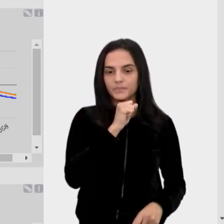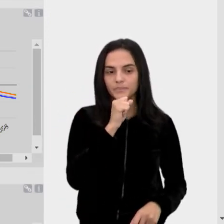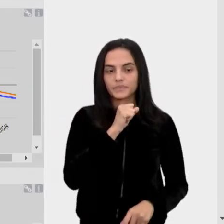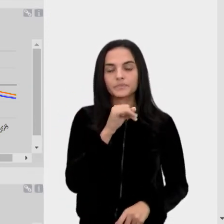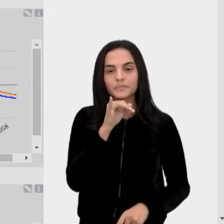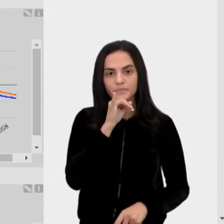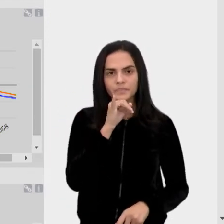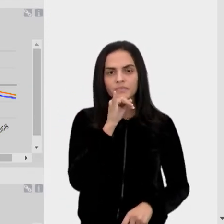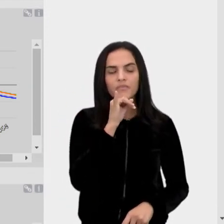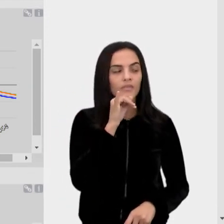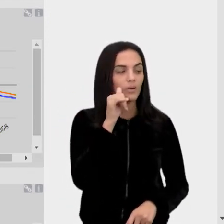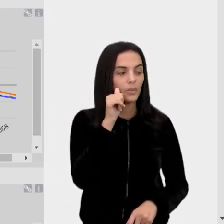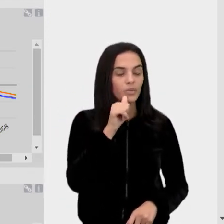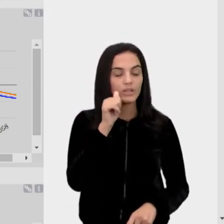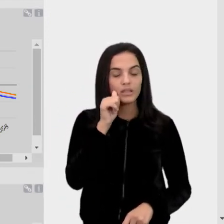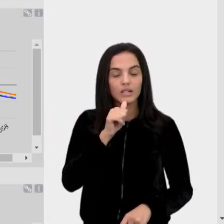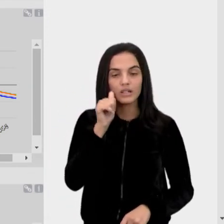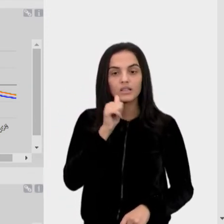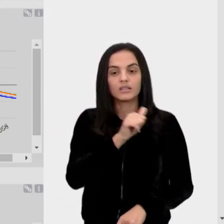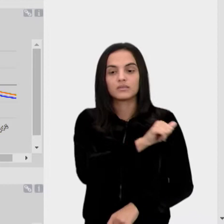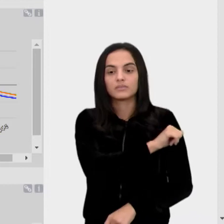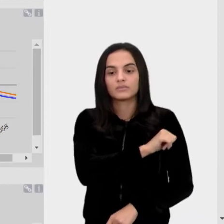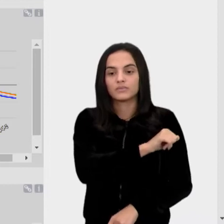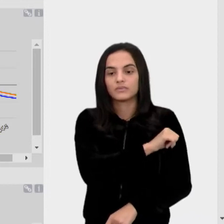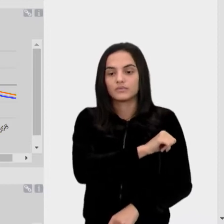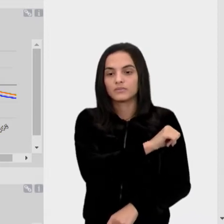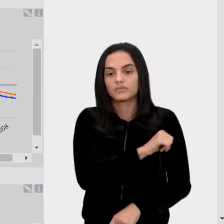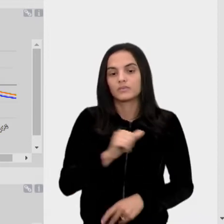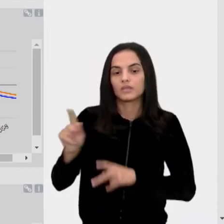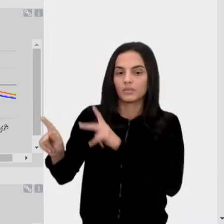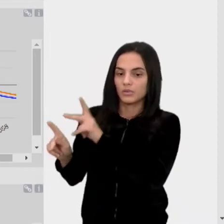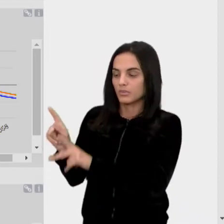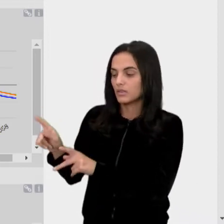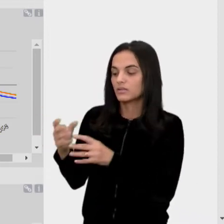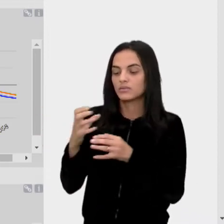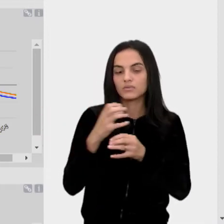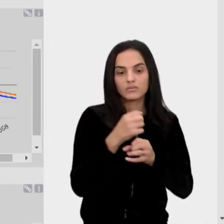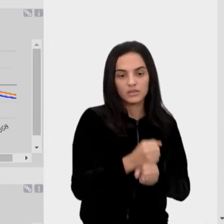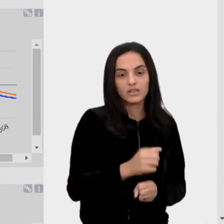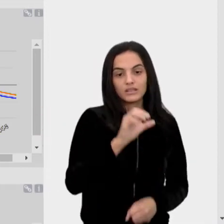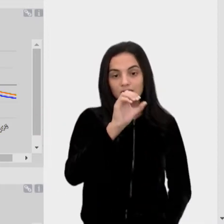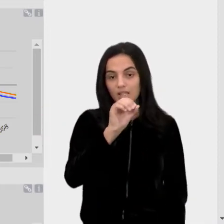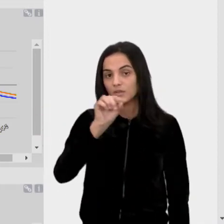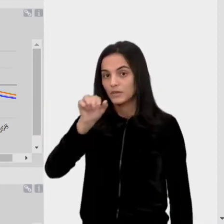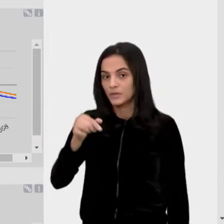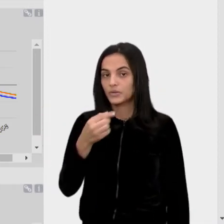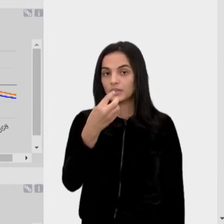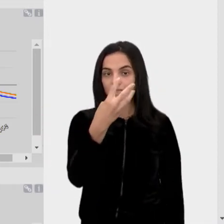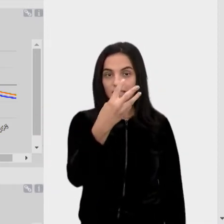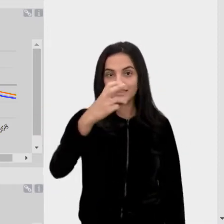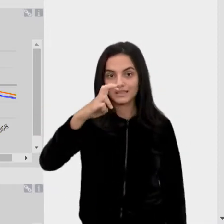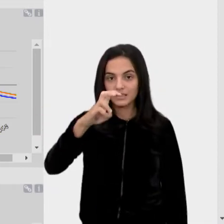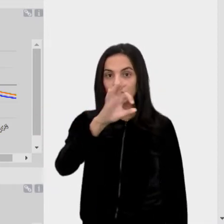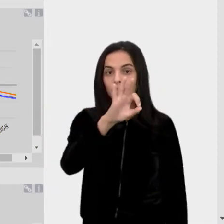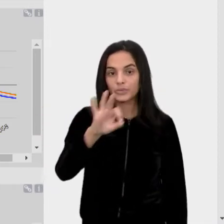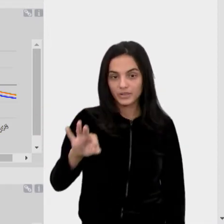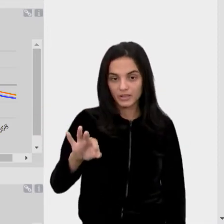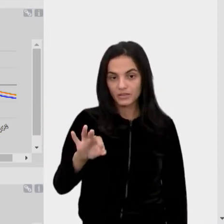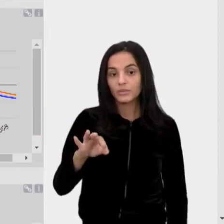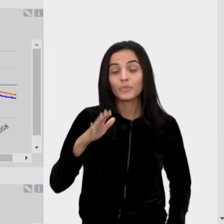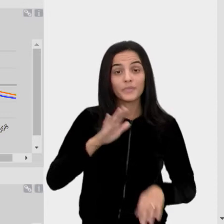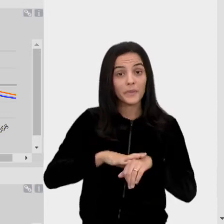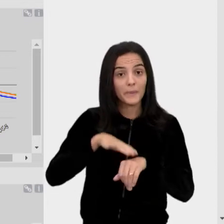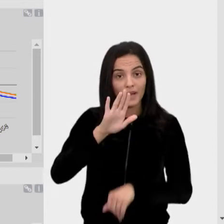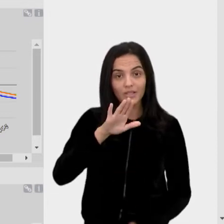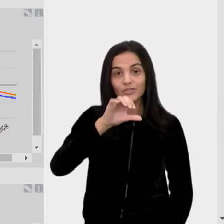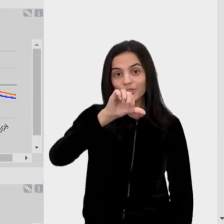exemplo, mulheres, né, no Rio de Janeiro aí, né, da população total de 0,35% com mais